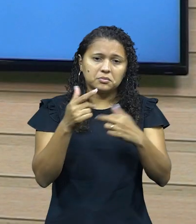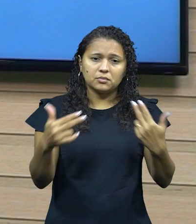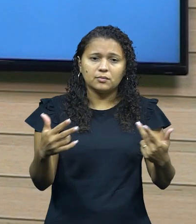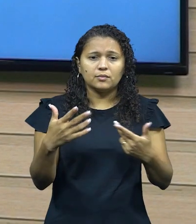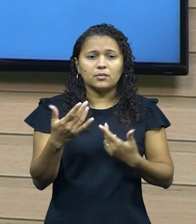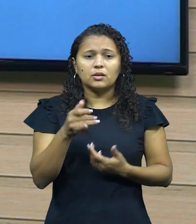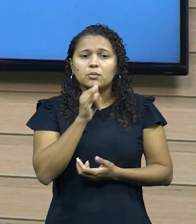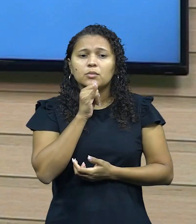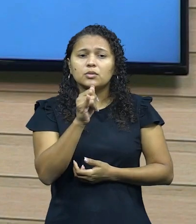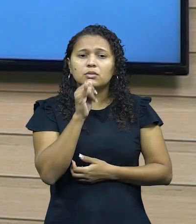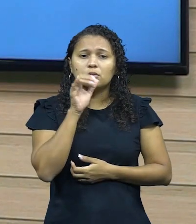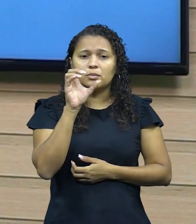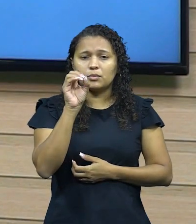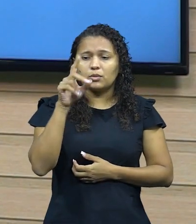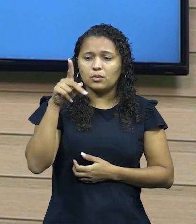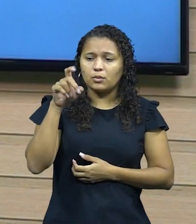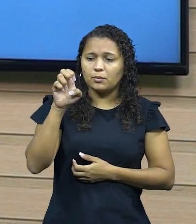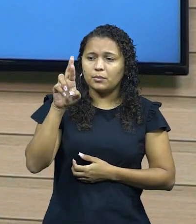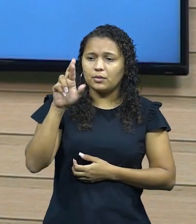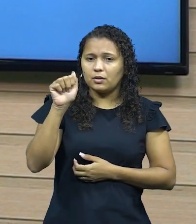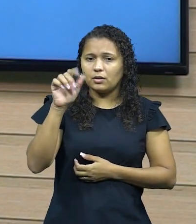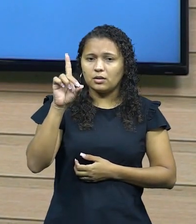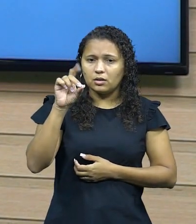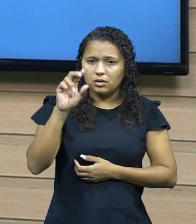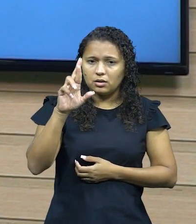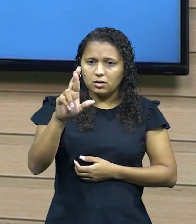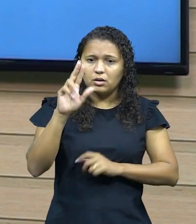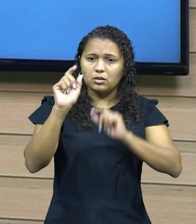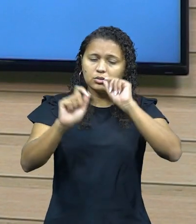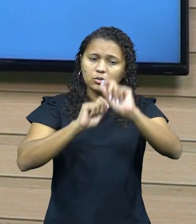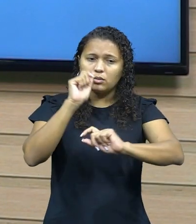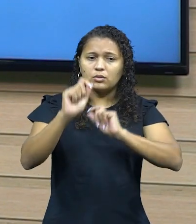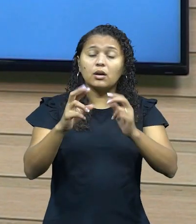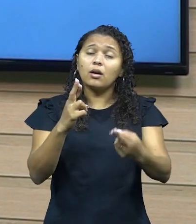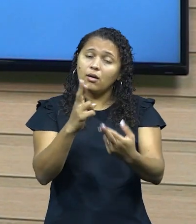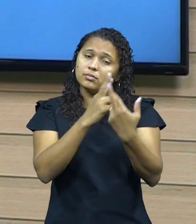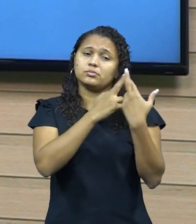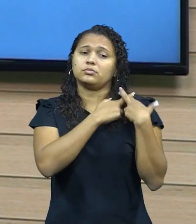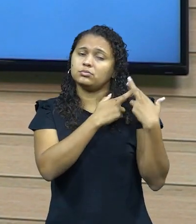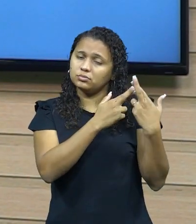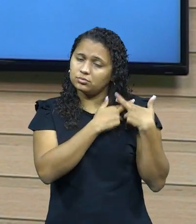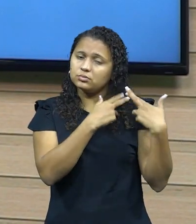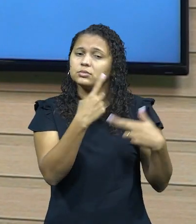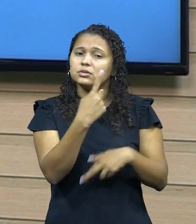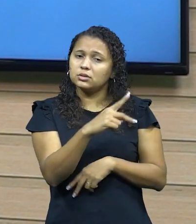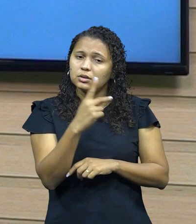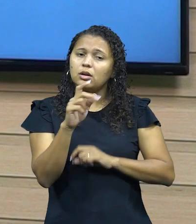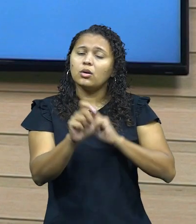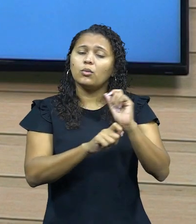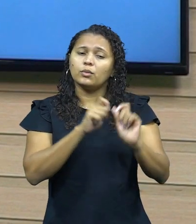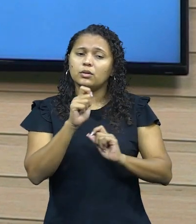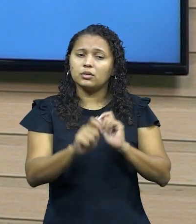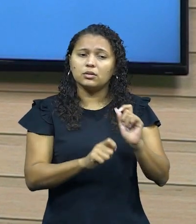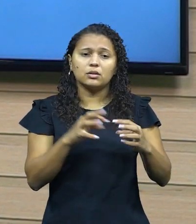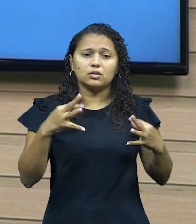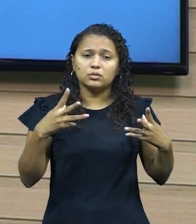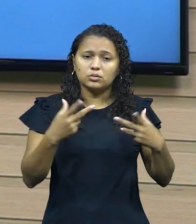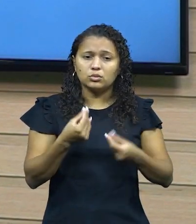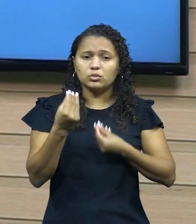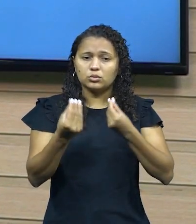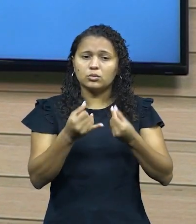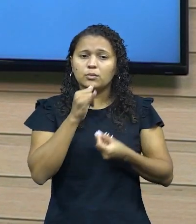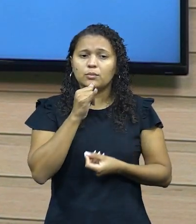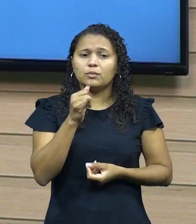Então, o operador portuário, ele é responsável por...